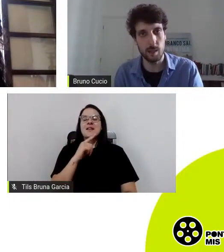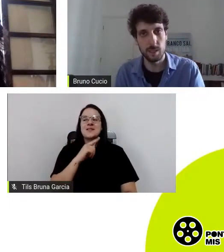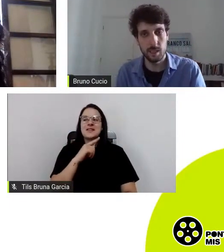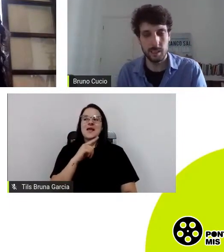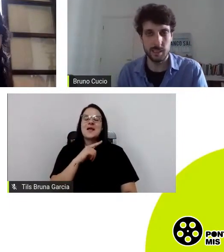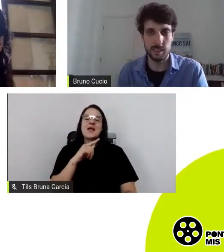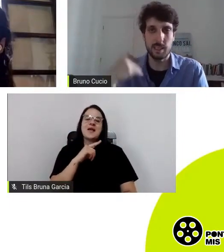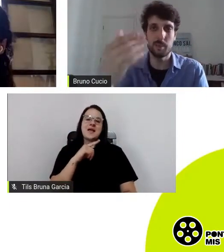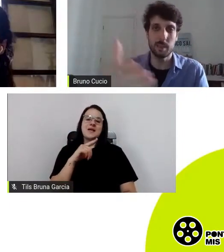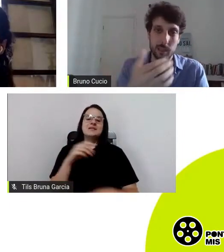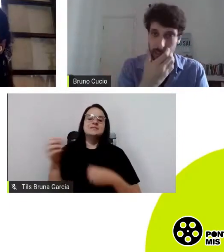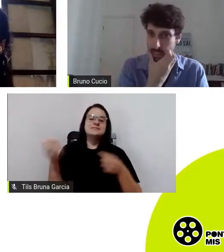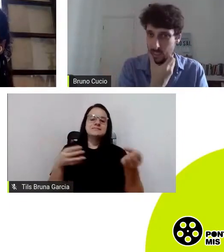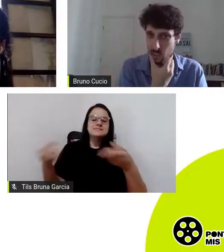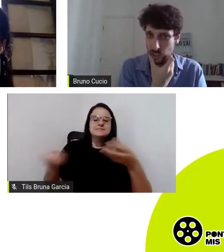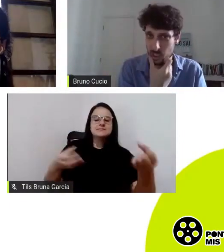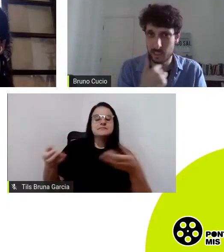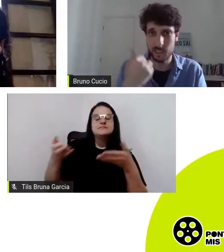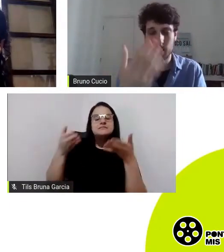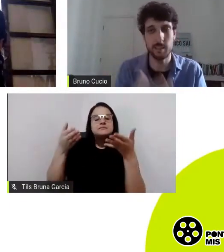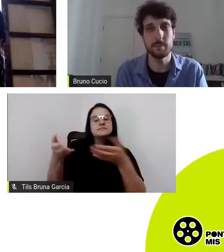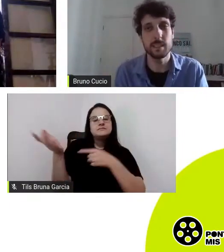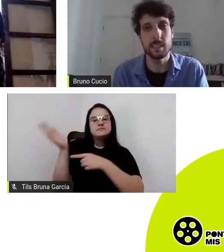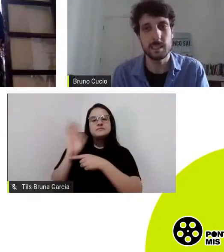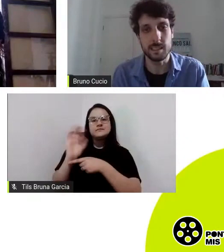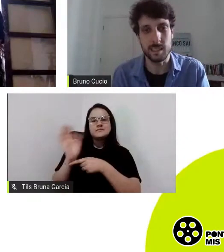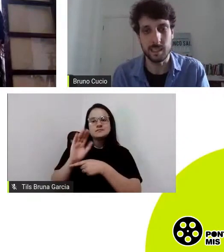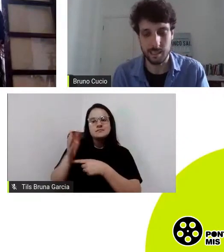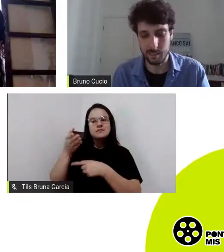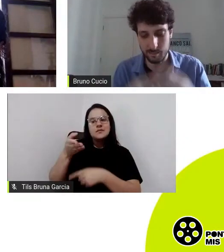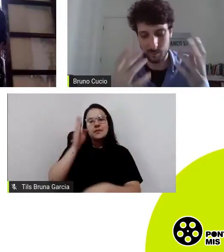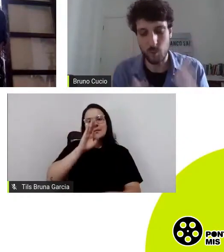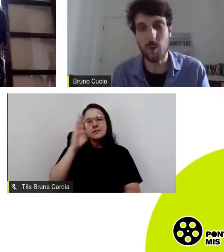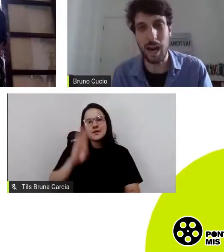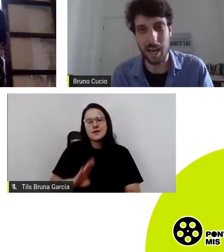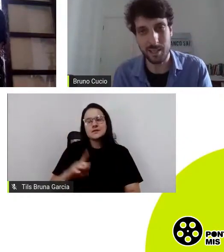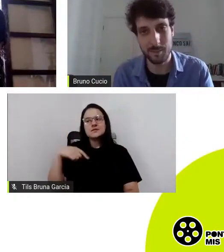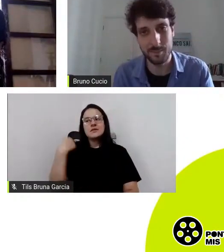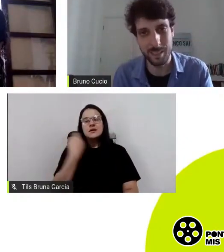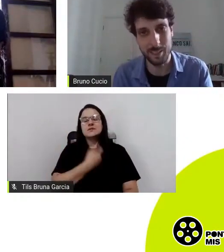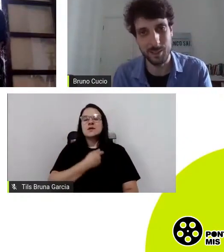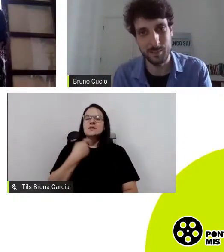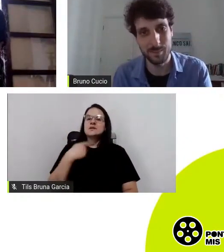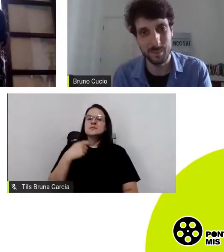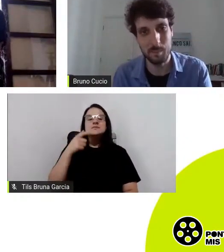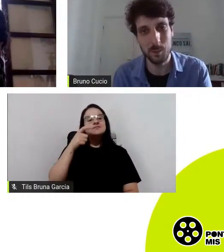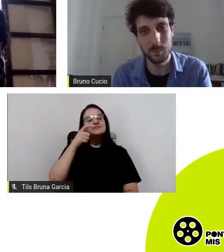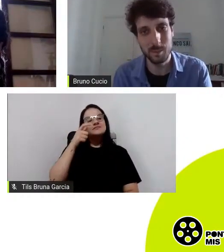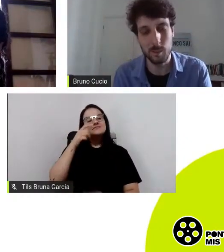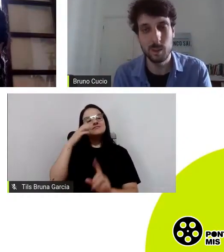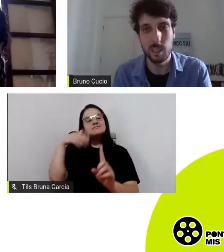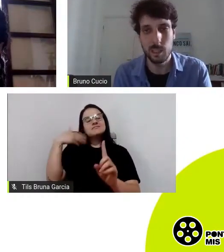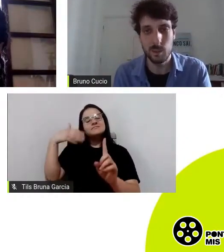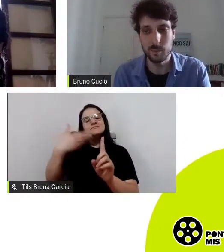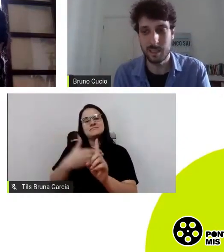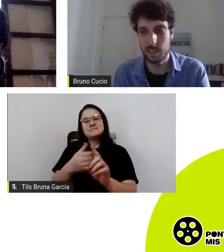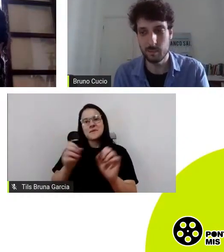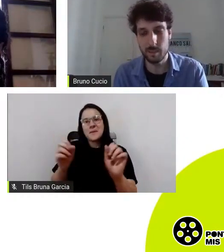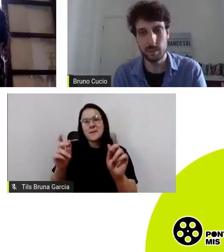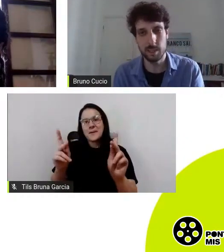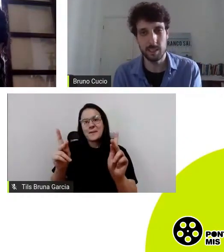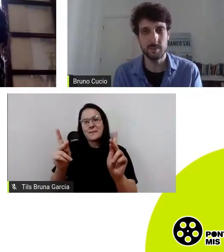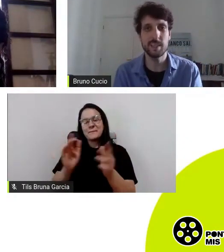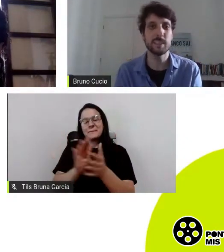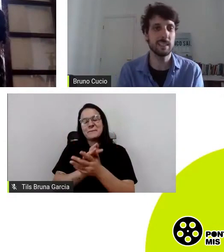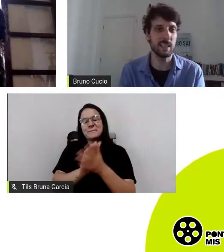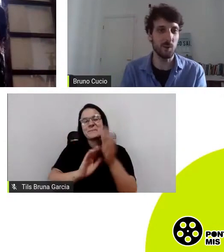atualíssima aí do cinema nacional, a gente tem que assistir, tem que honrar, mas, tá bom? Então, um